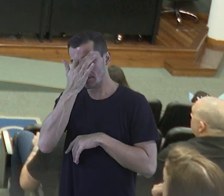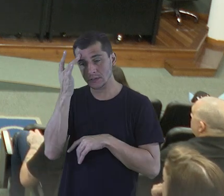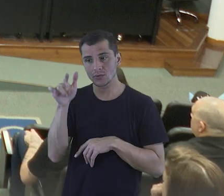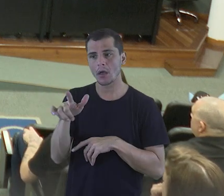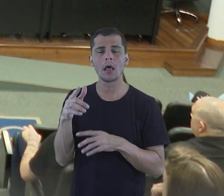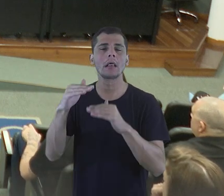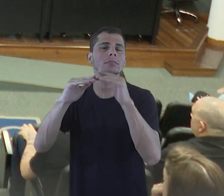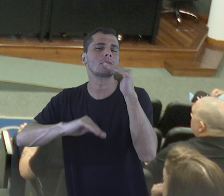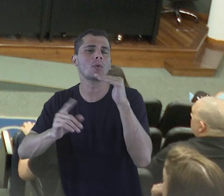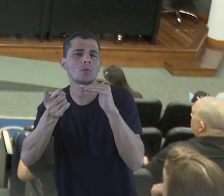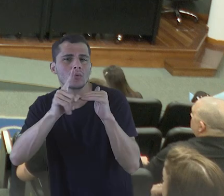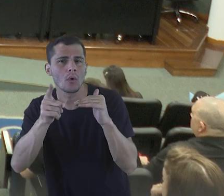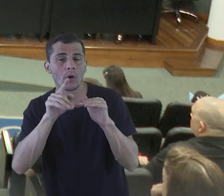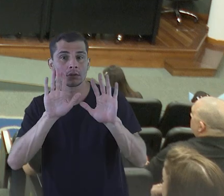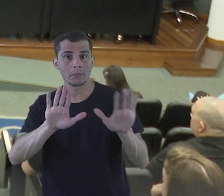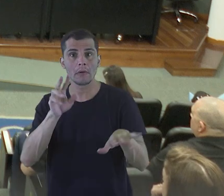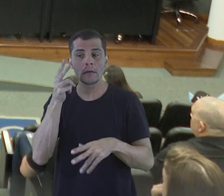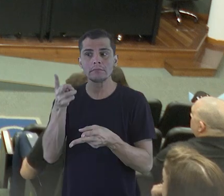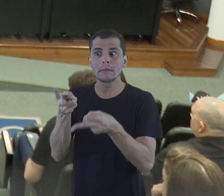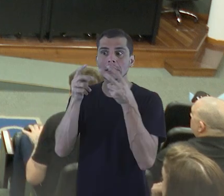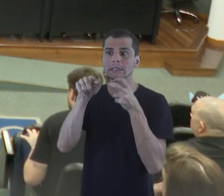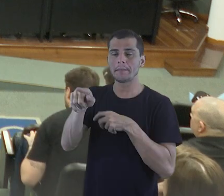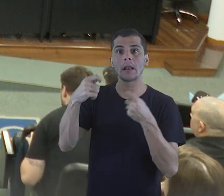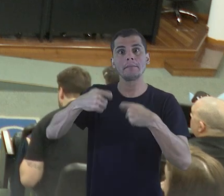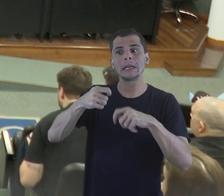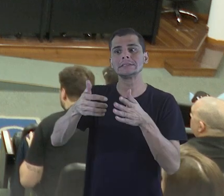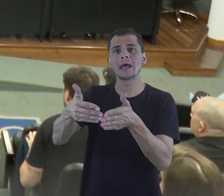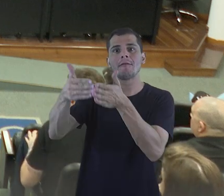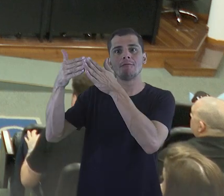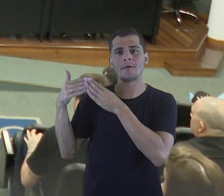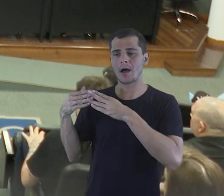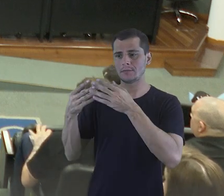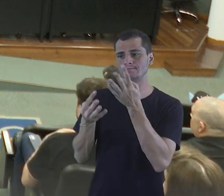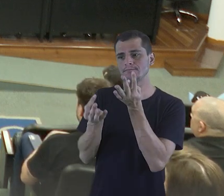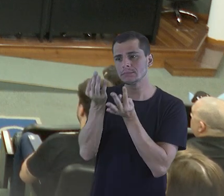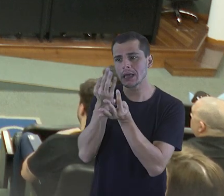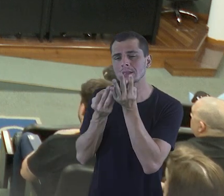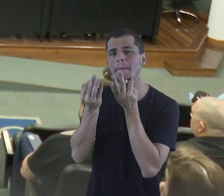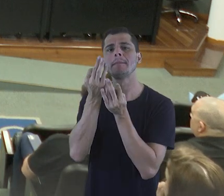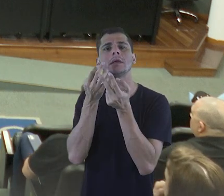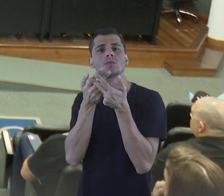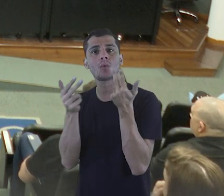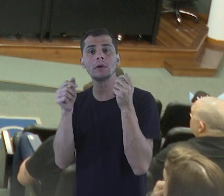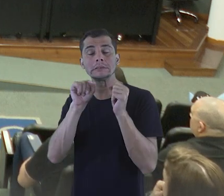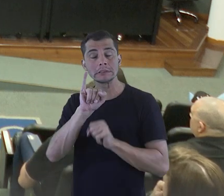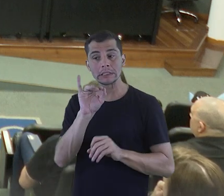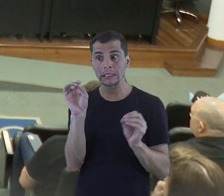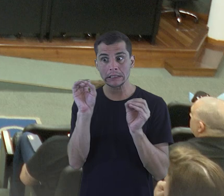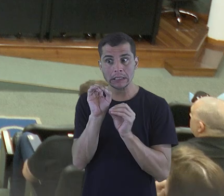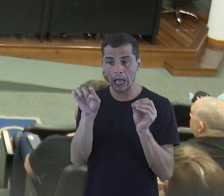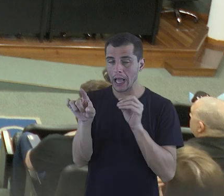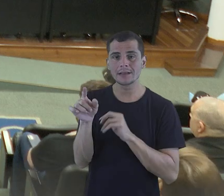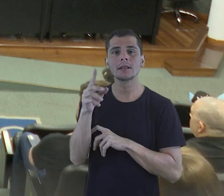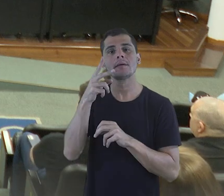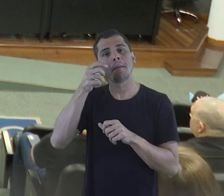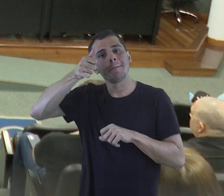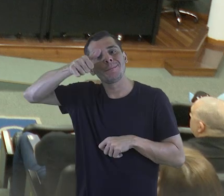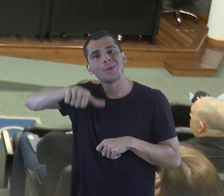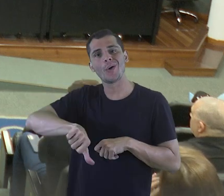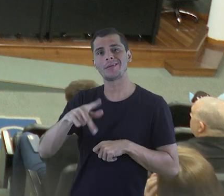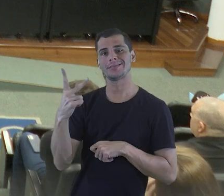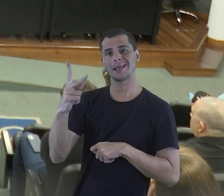a perícia mas você vê que ela precisa ser afastada para tratamento porque senão vai acontecer o pior para ela na saúde dela daí você pode por